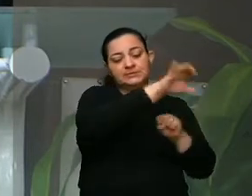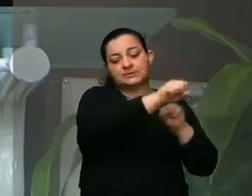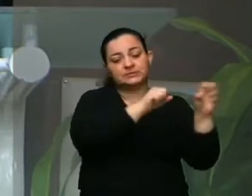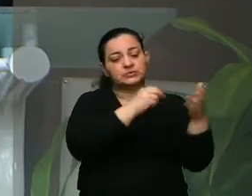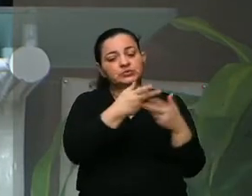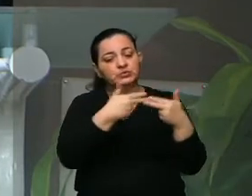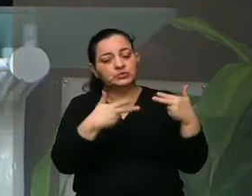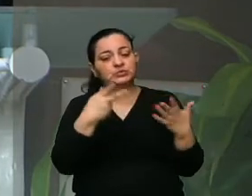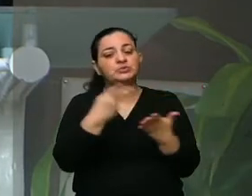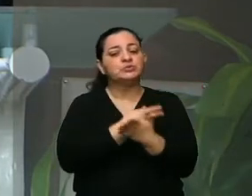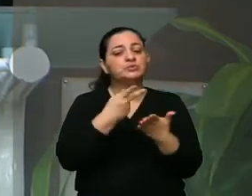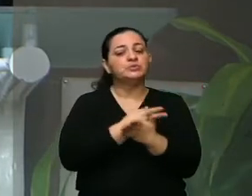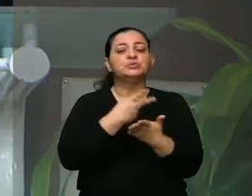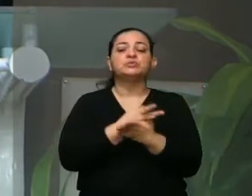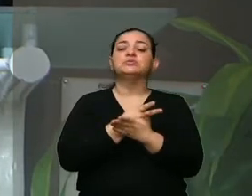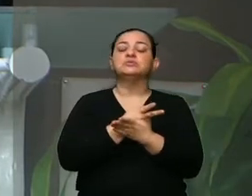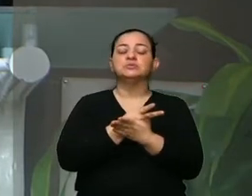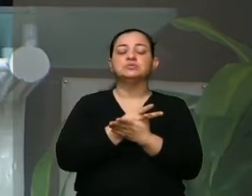erradas